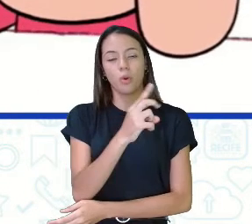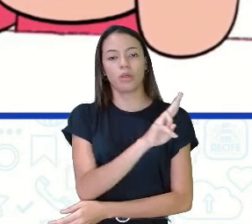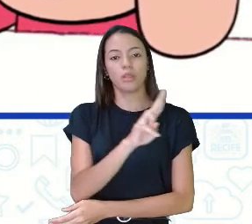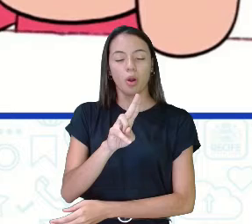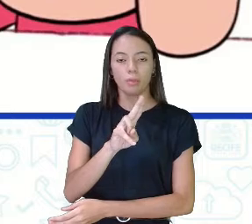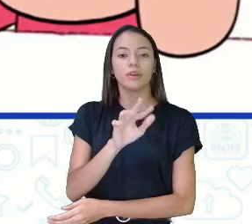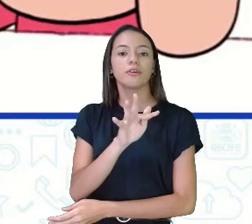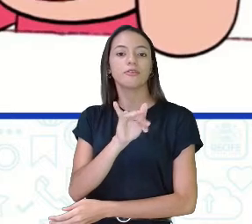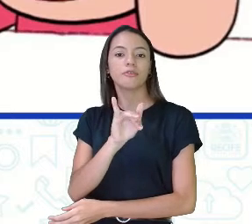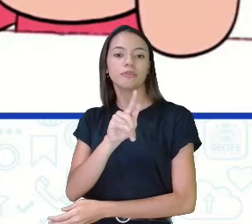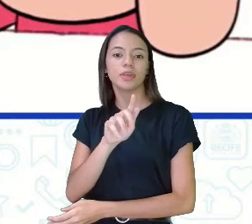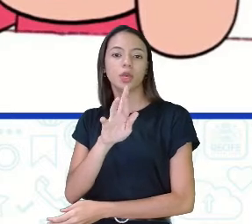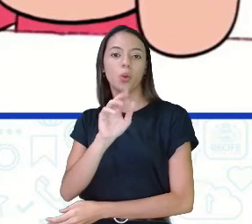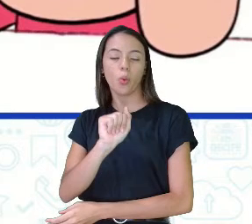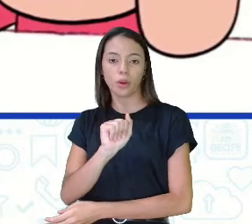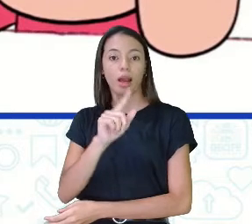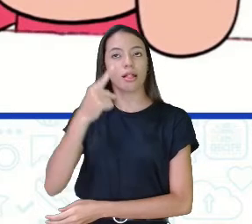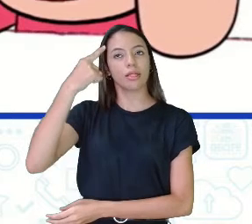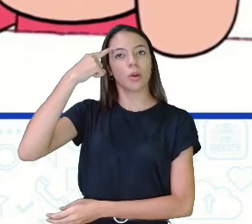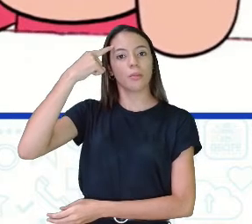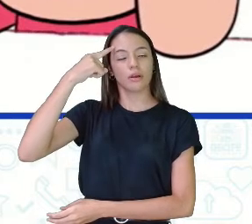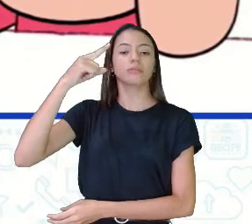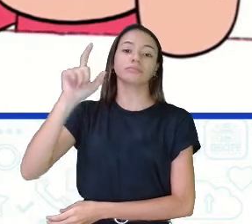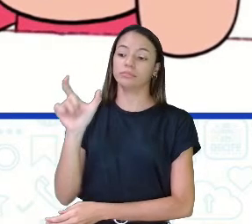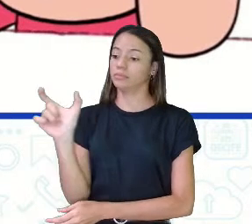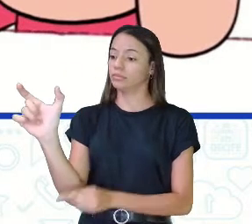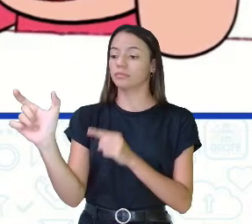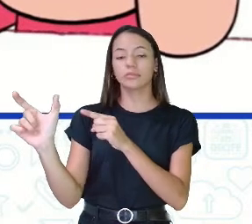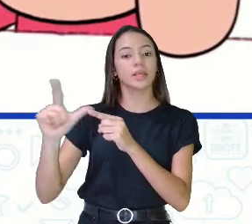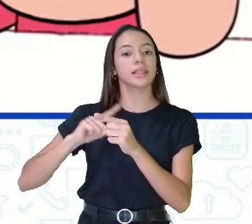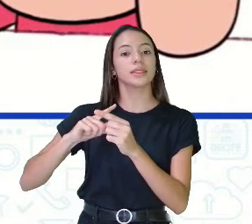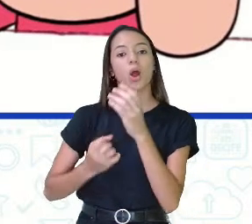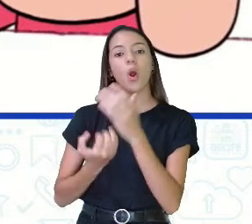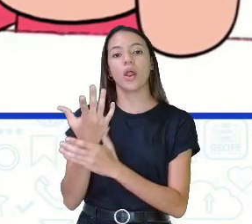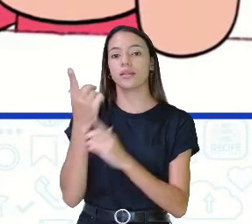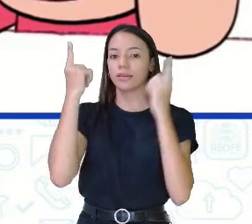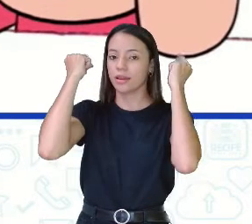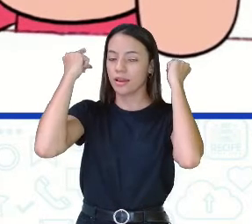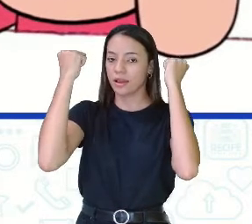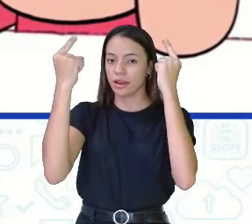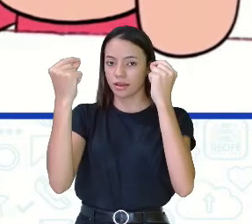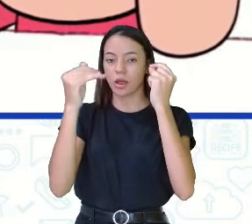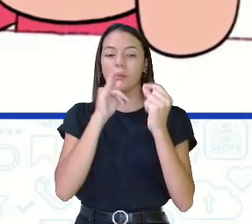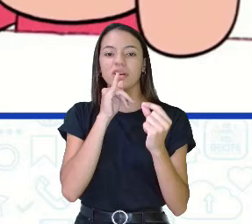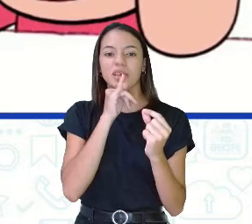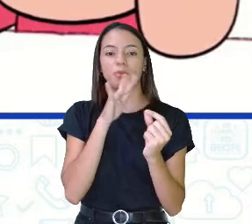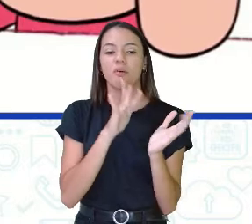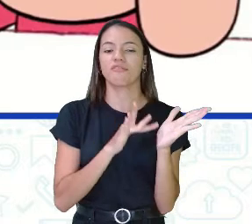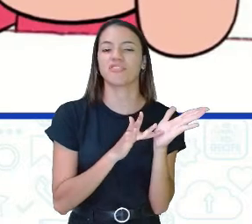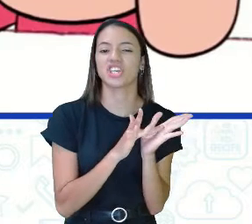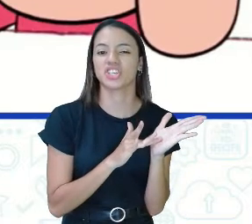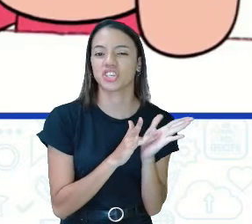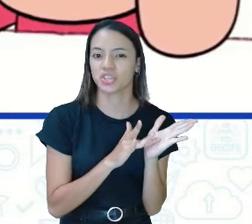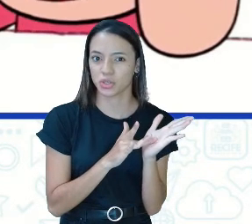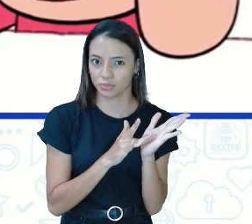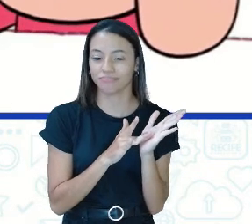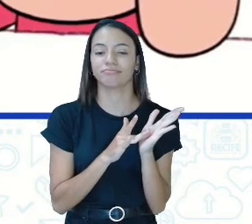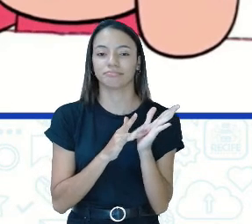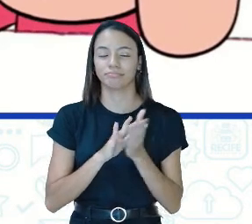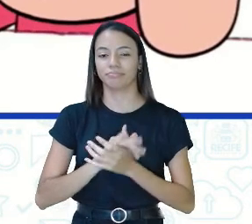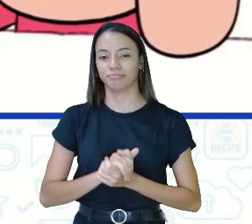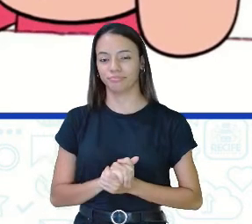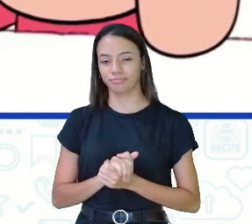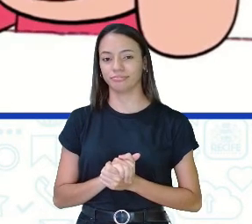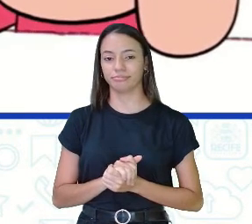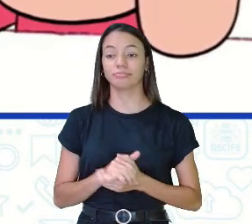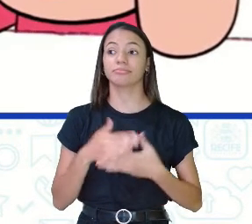palavra ironia tem origem grega, euroneia, e significa dissimulação e fingimento. Nesse gifzinho a gente